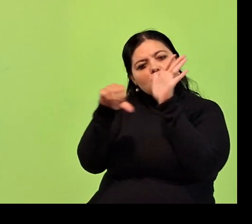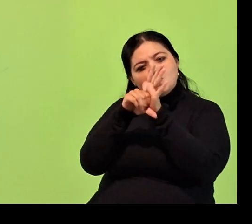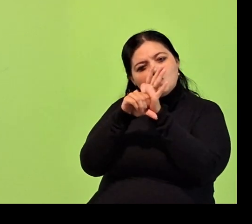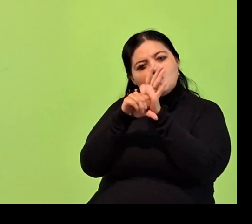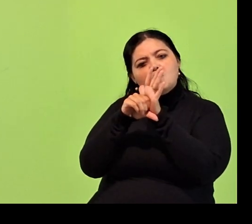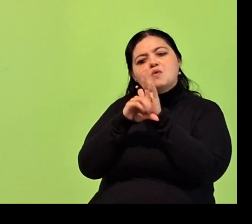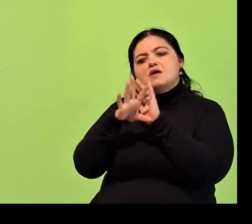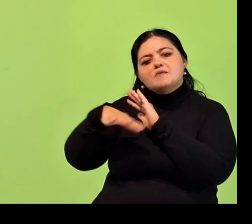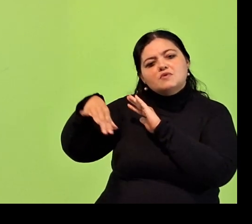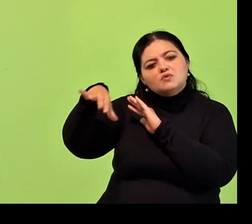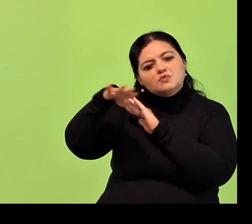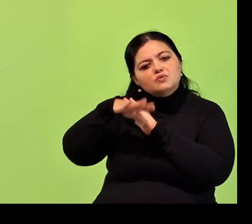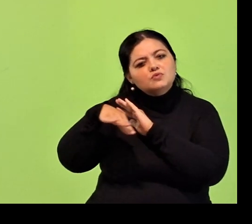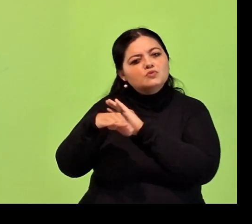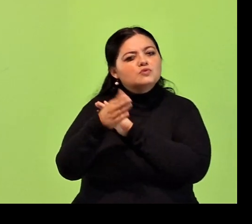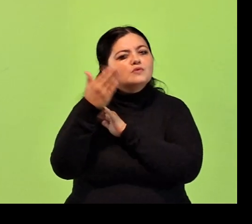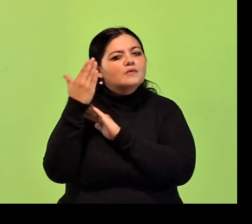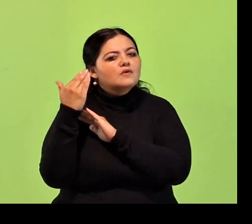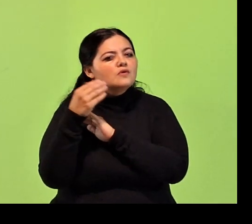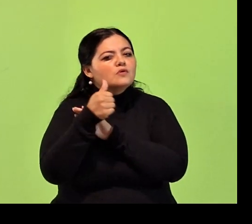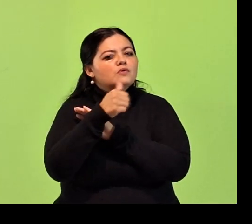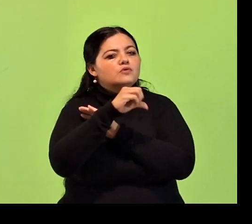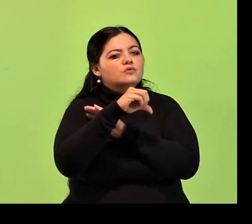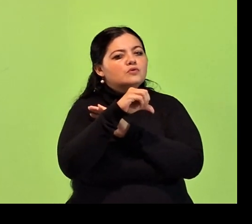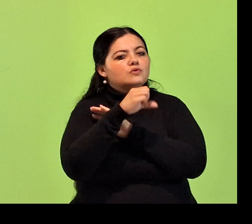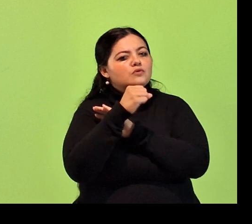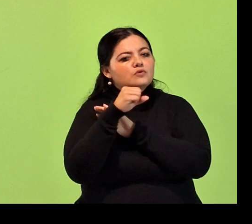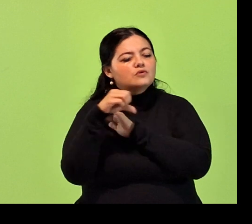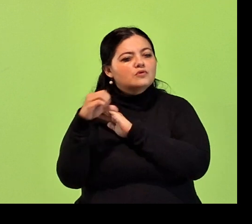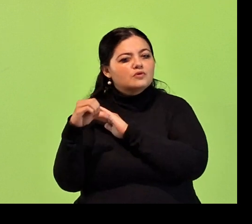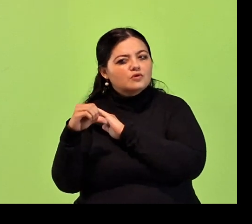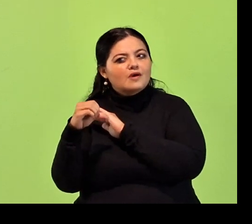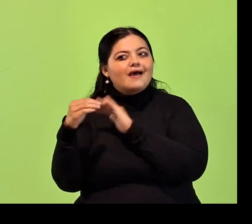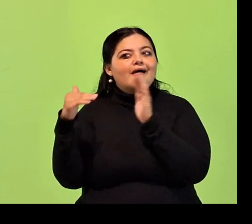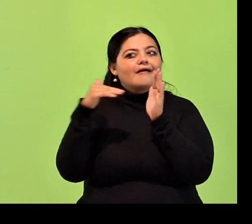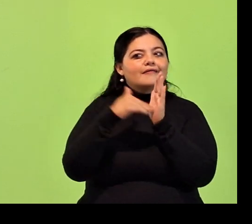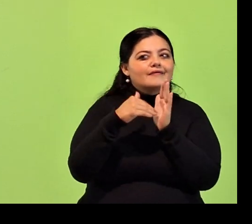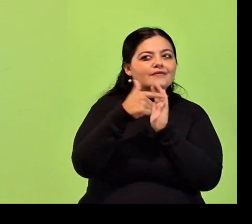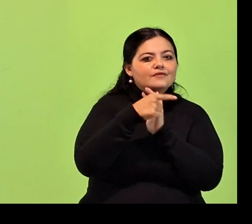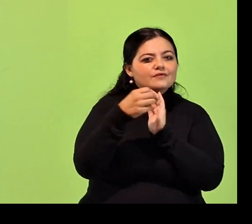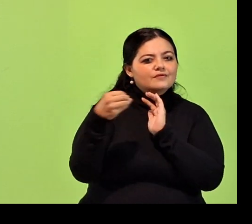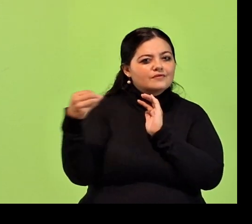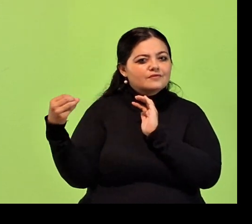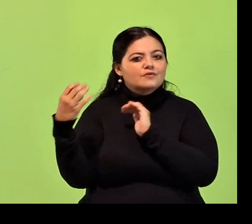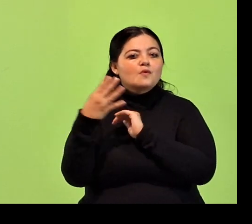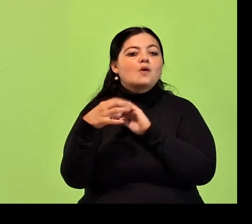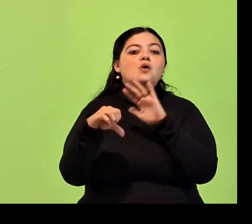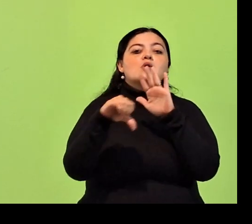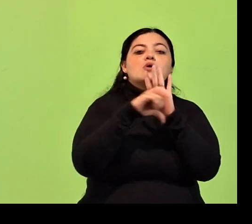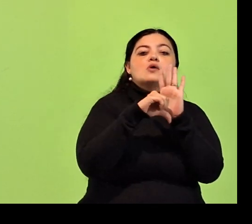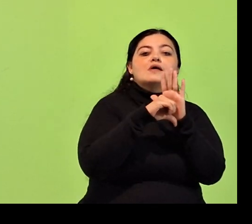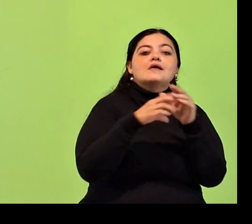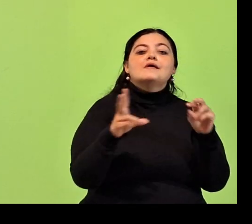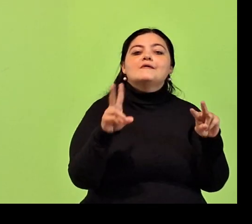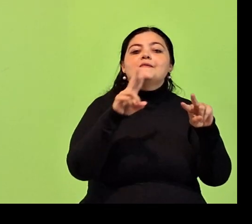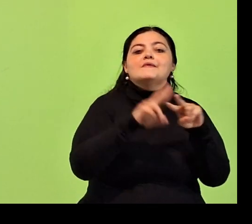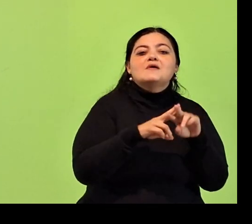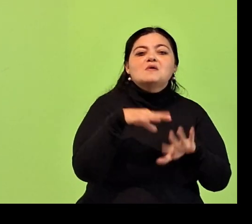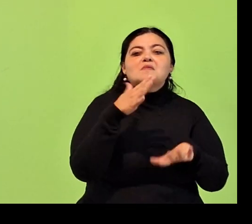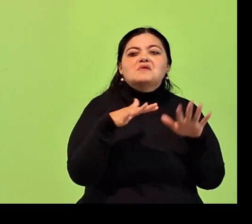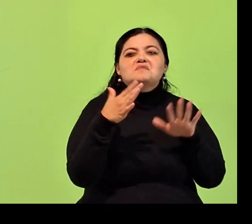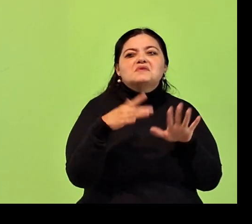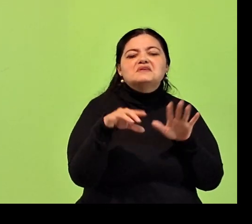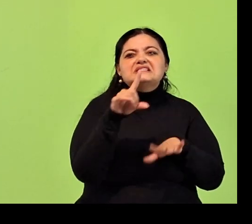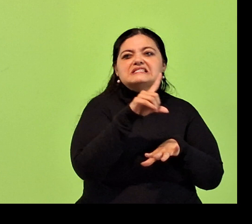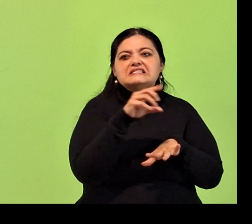o Maranhão de 1989 até 2004. Crimes esses que prenderam um sem fim número de pessoas em